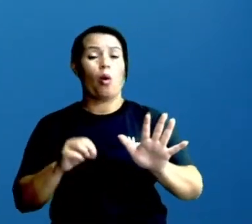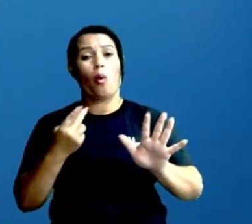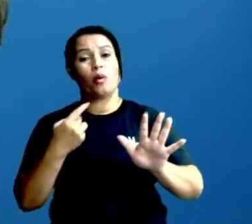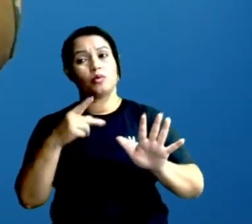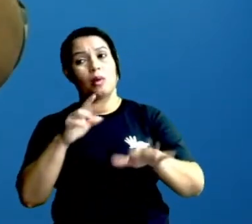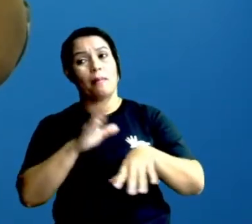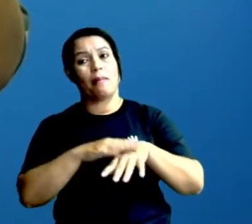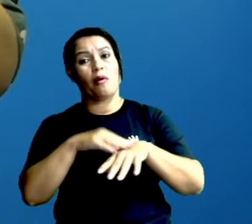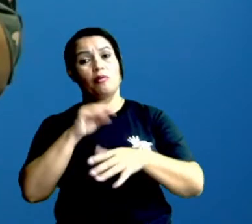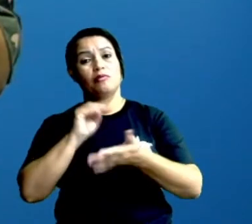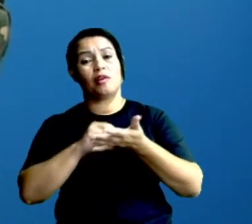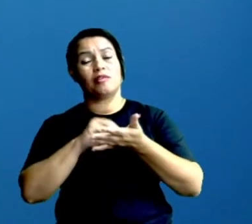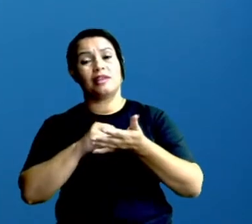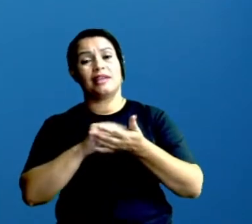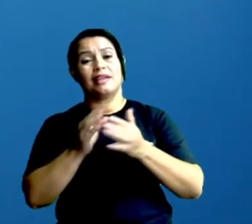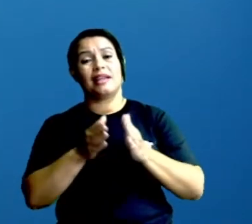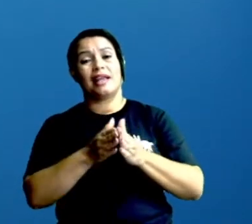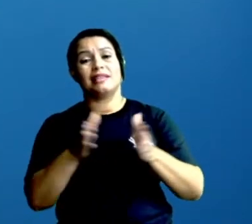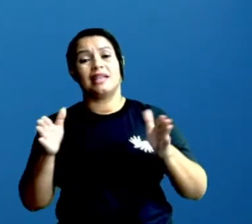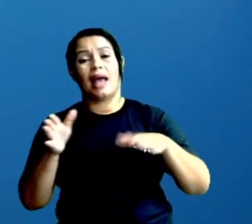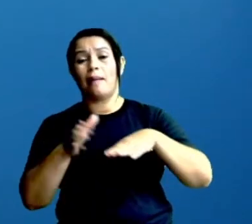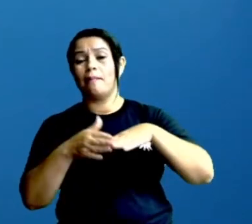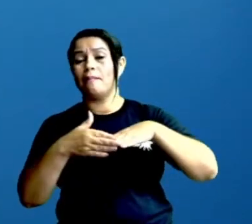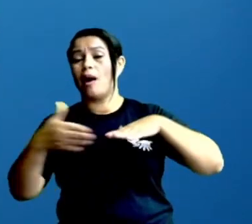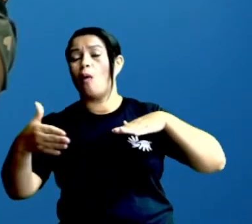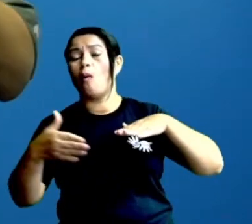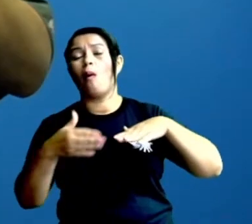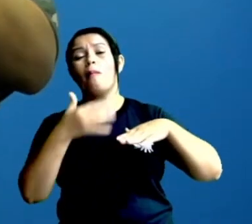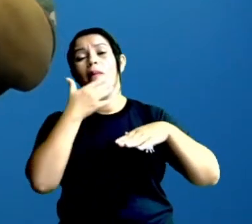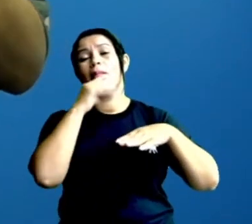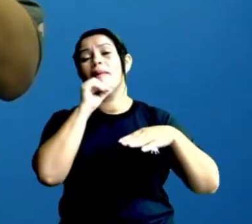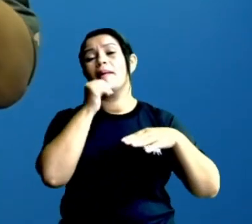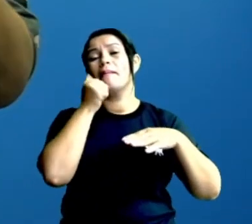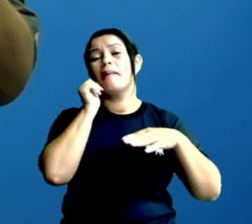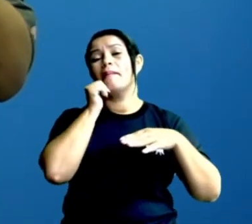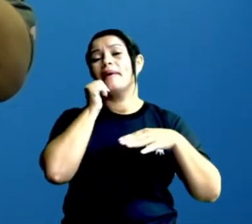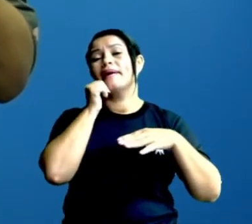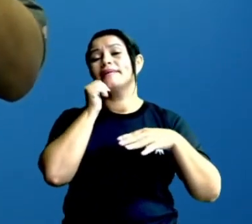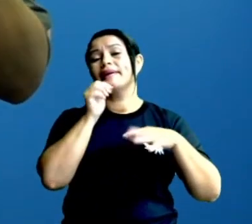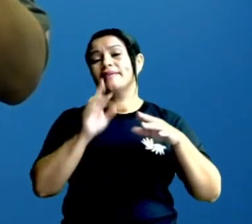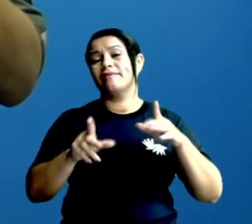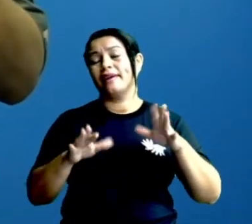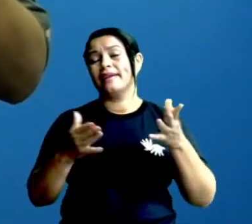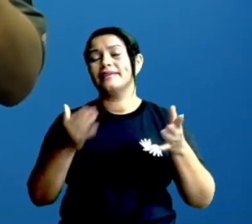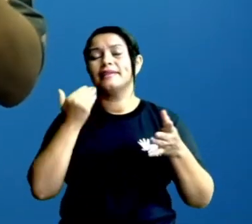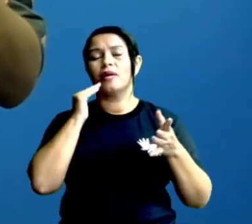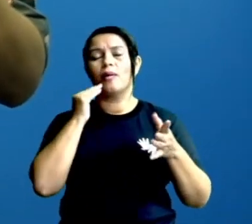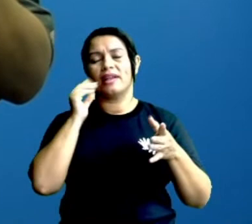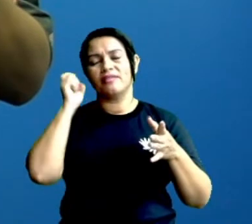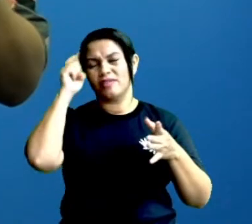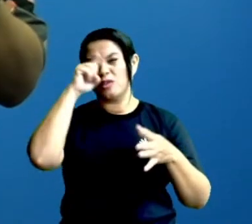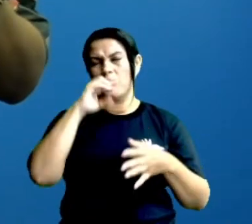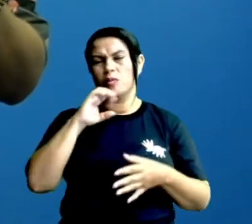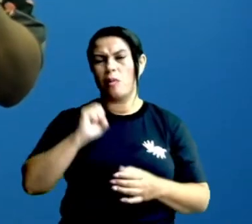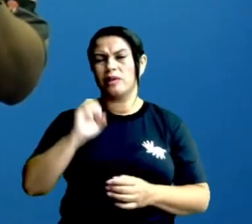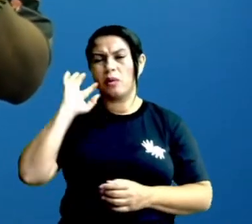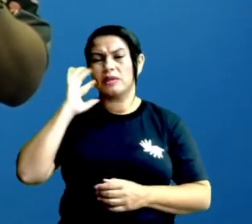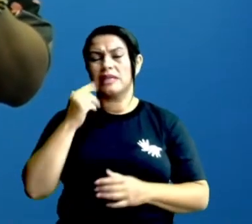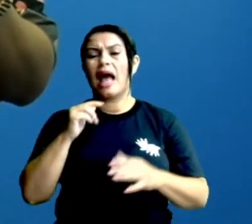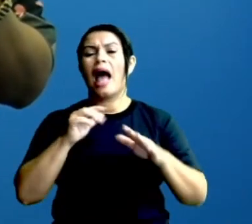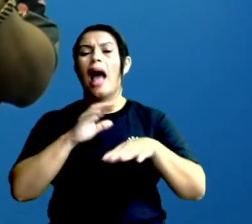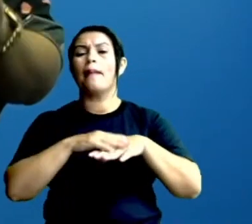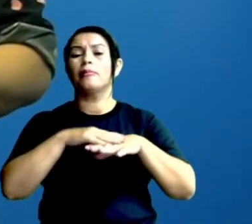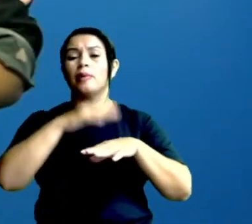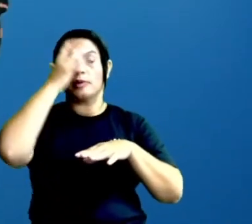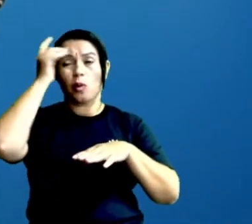não cresceu, ou se papai e mamãe passa de 20 centímetros, é difícil, mas acontece, tá? Mas geralmente a mão de um